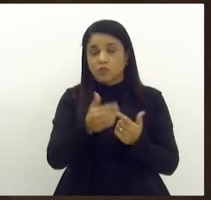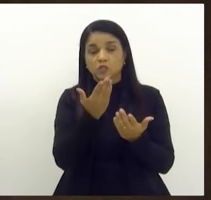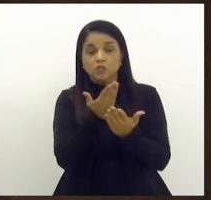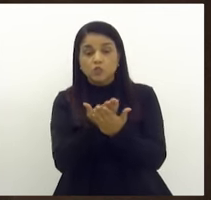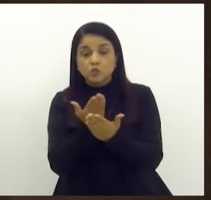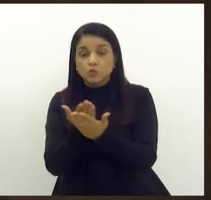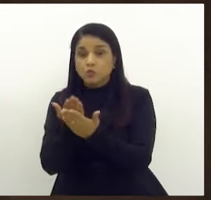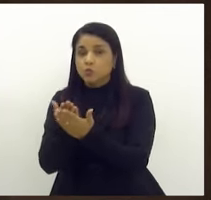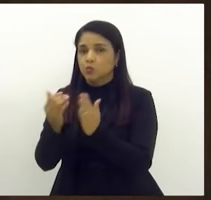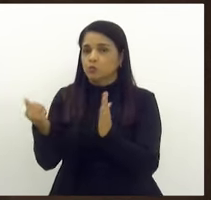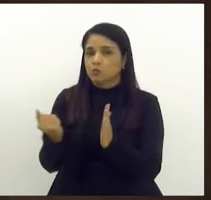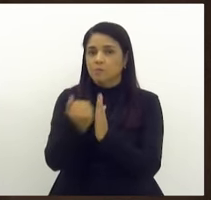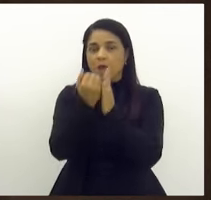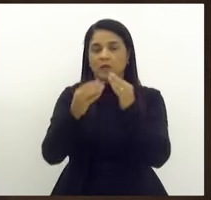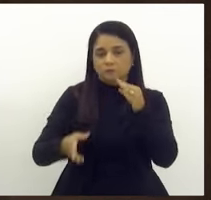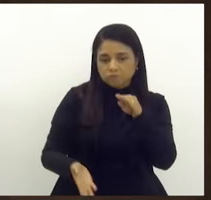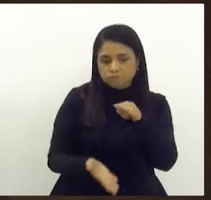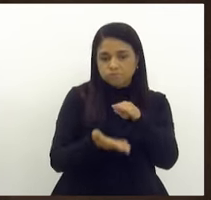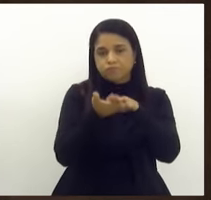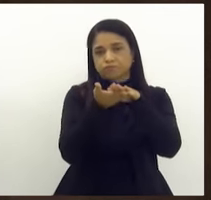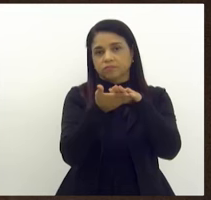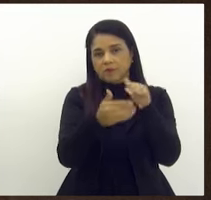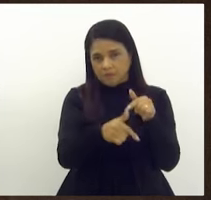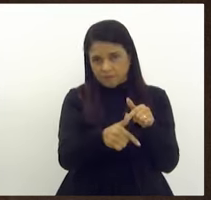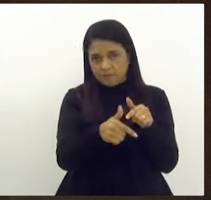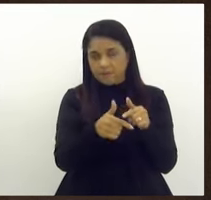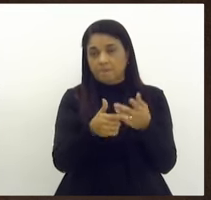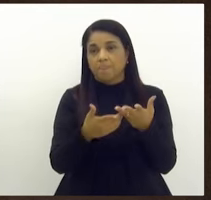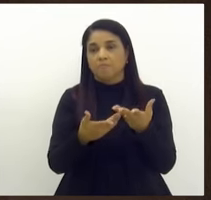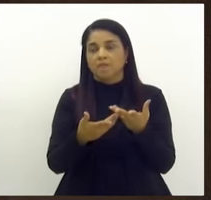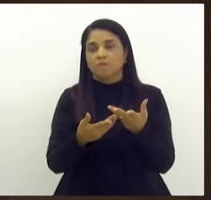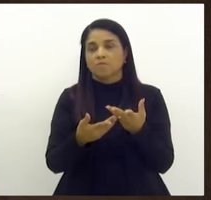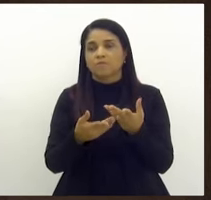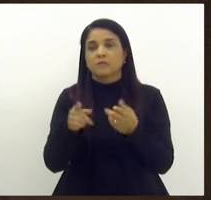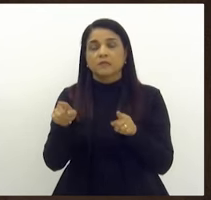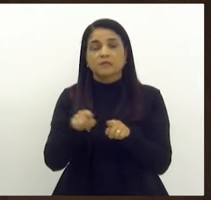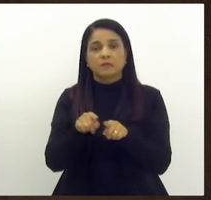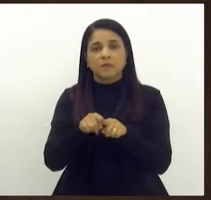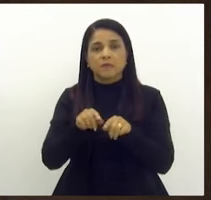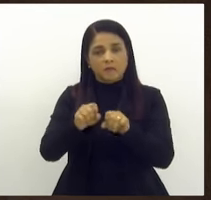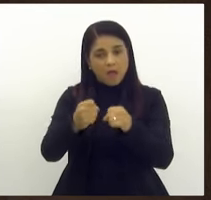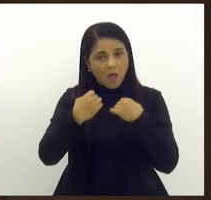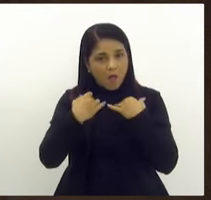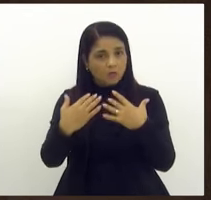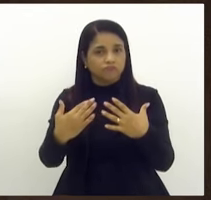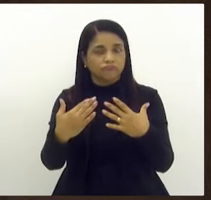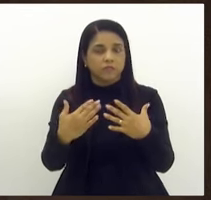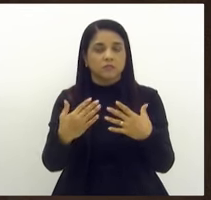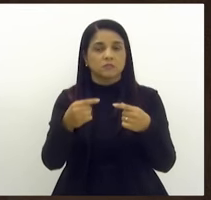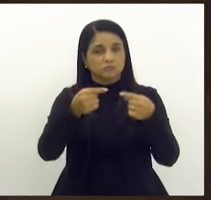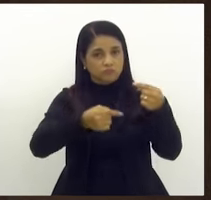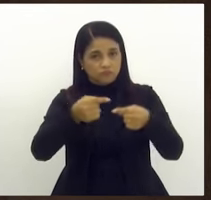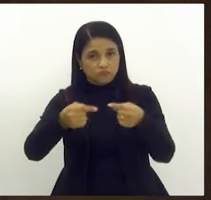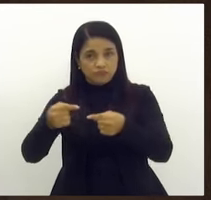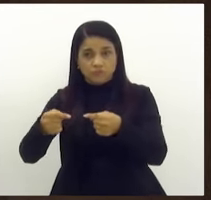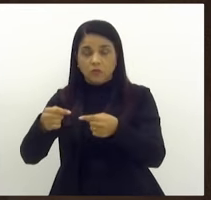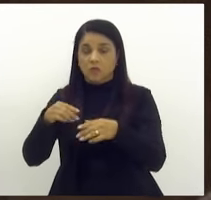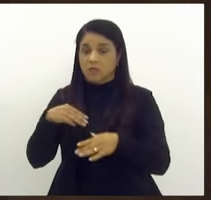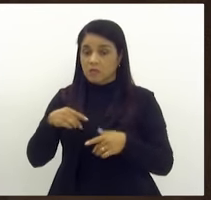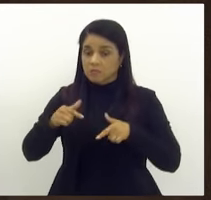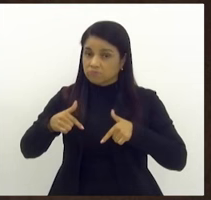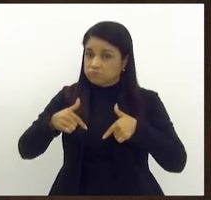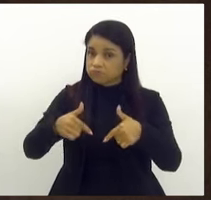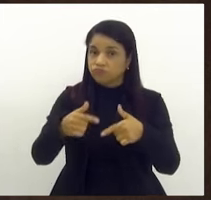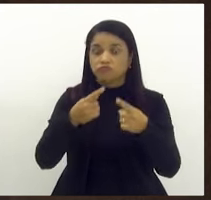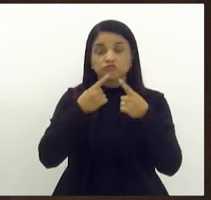impacto Além disso o projeto em referência como foi bem asseverado naquela audiência a gente tem a missão aqui de fazer o